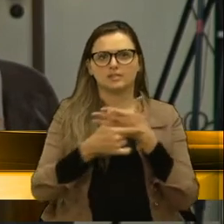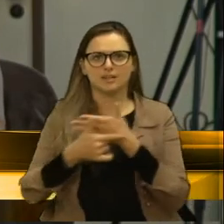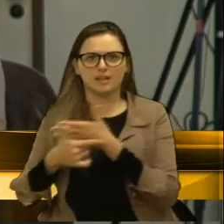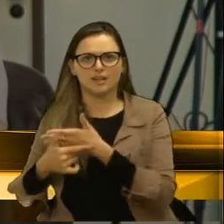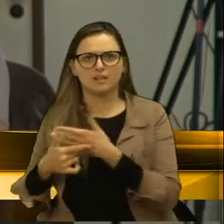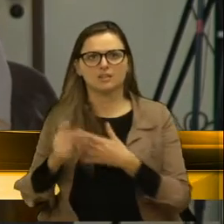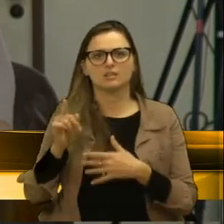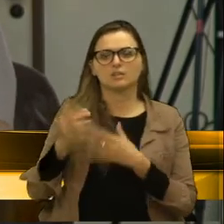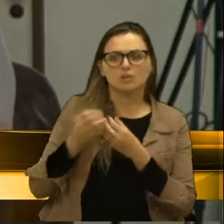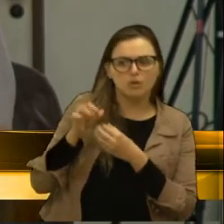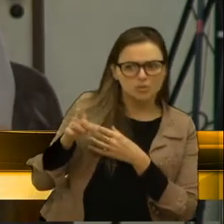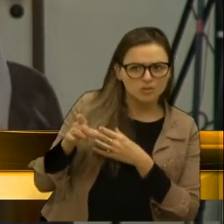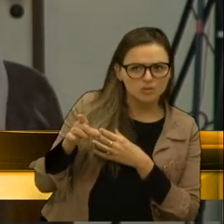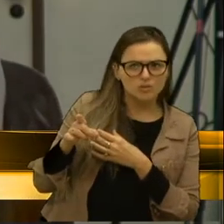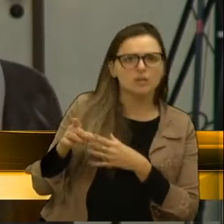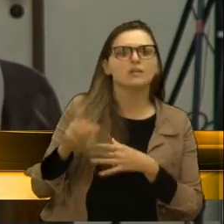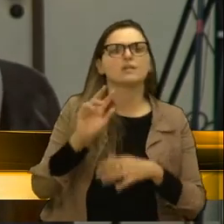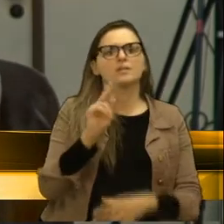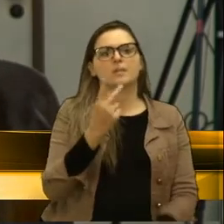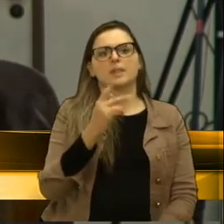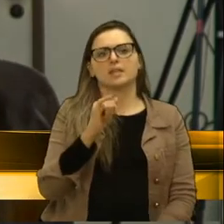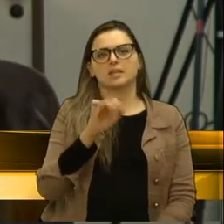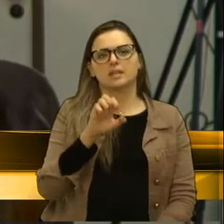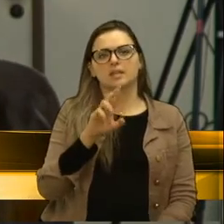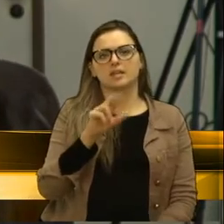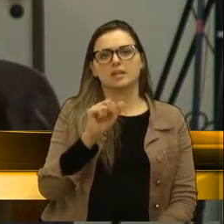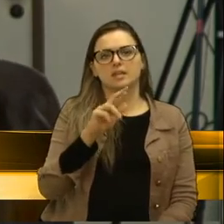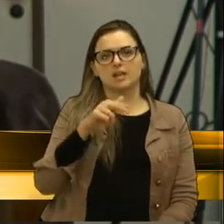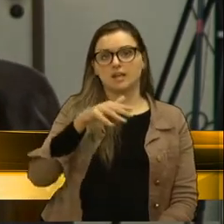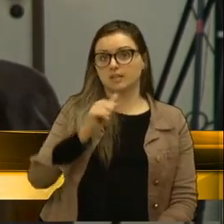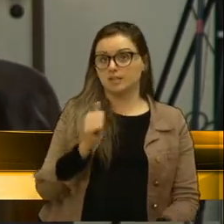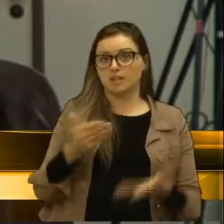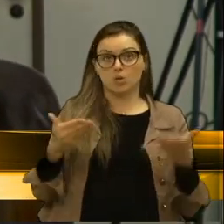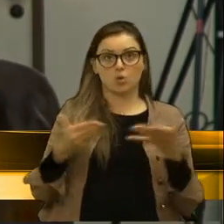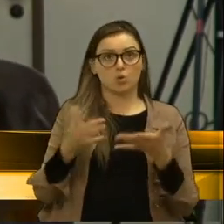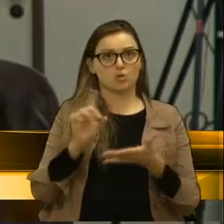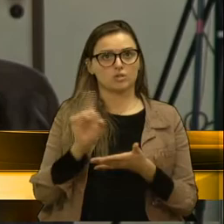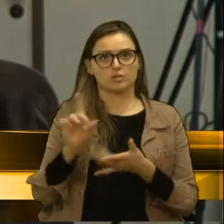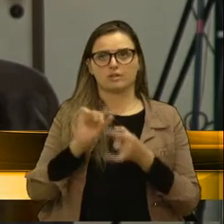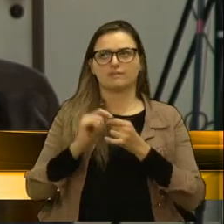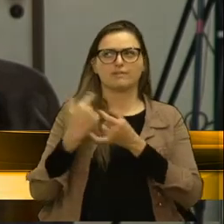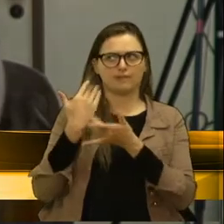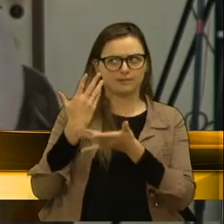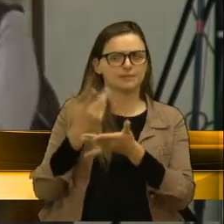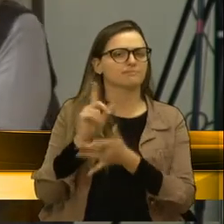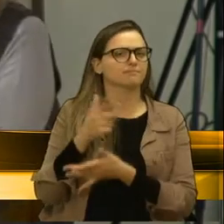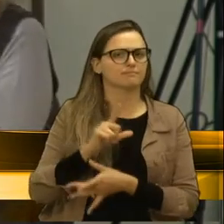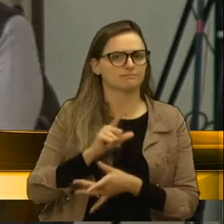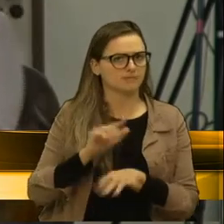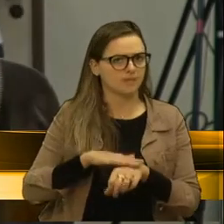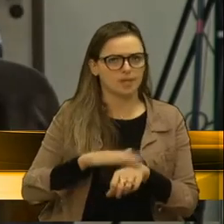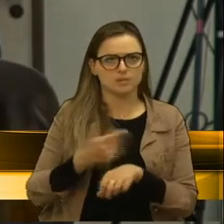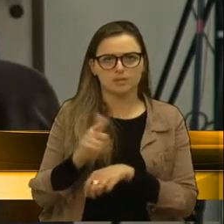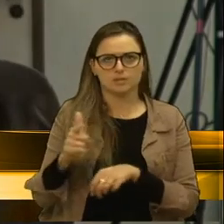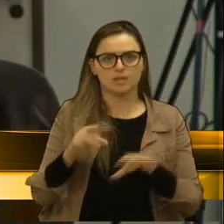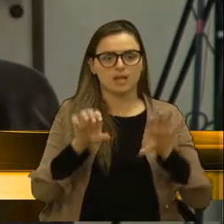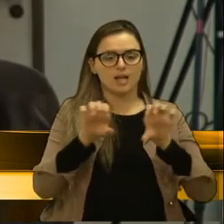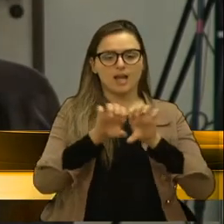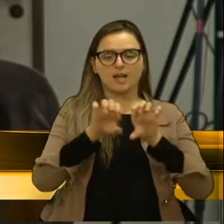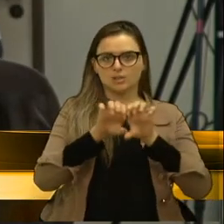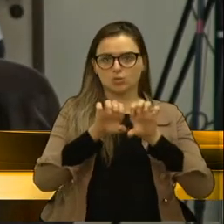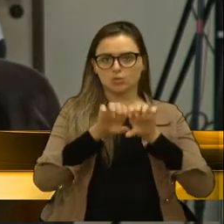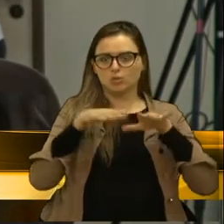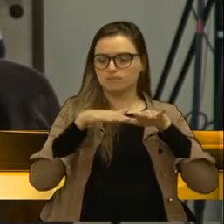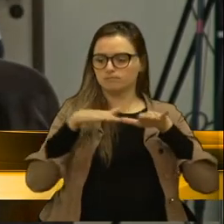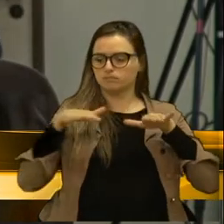como vereador hierárquicos Hoje não. Aliás, faz tempo já. A estrutura cresce